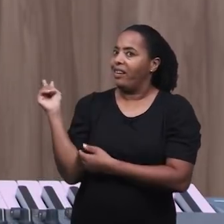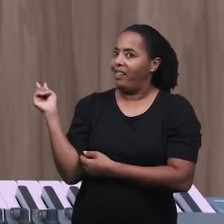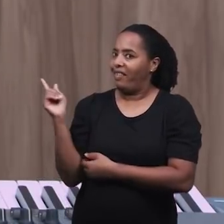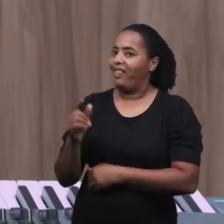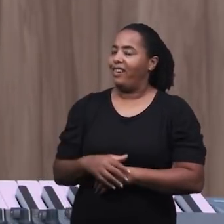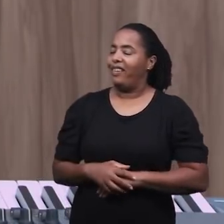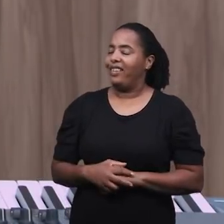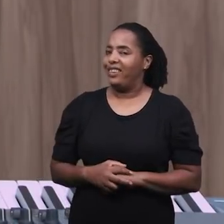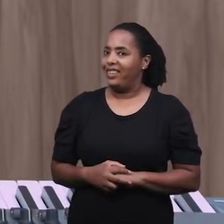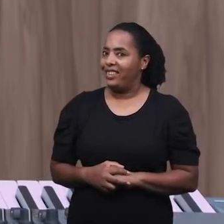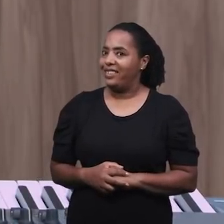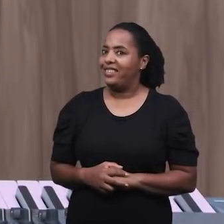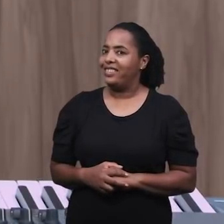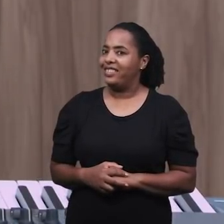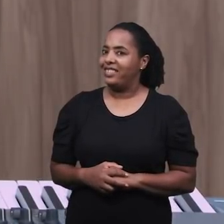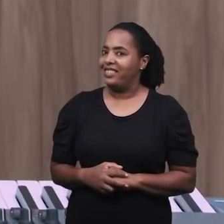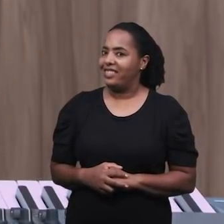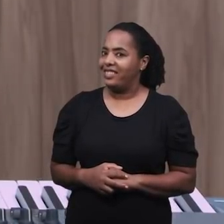Lá.